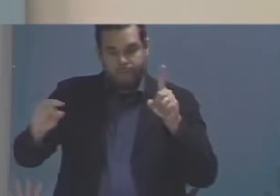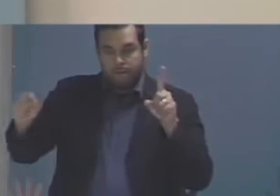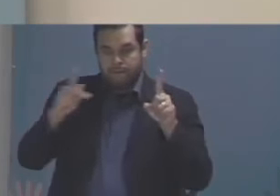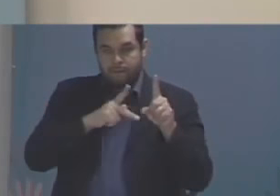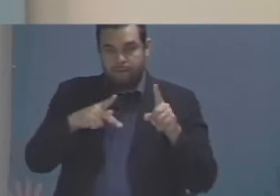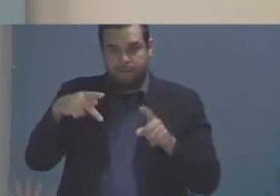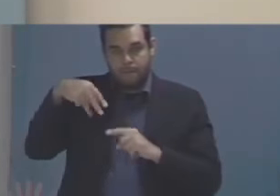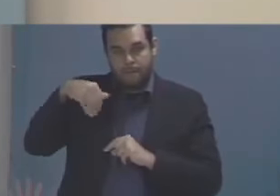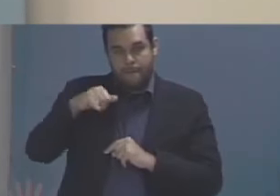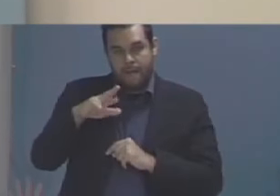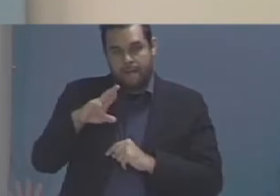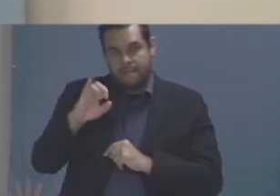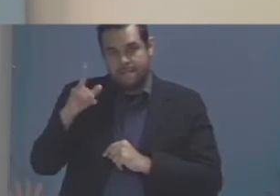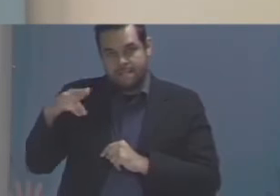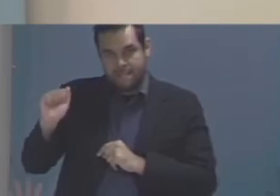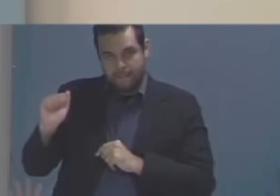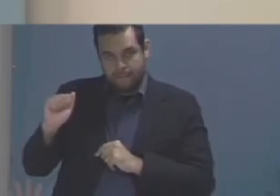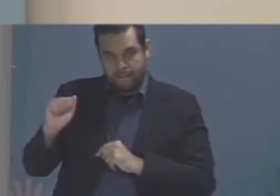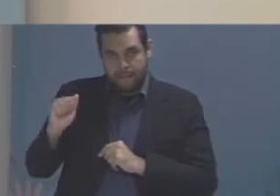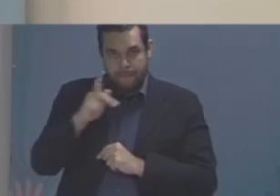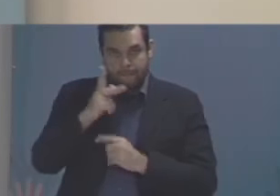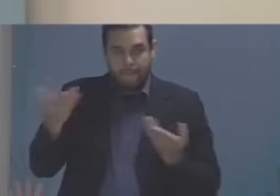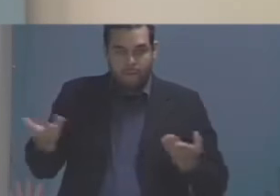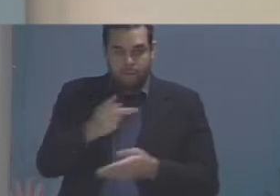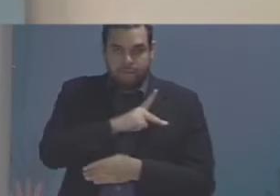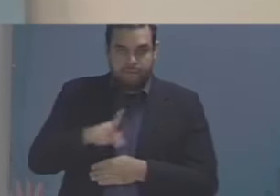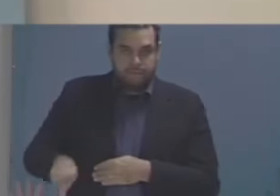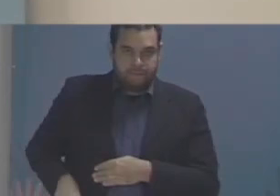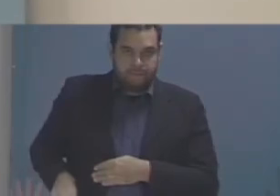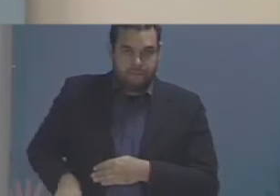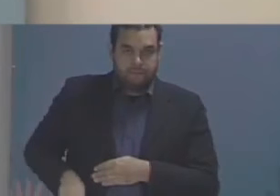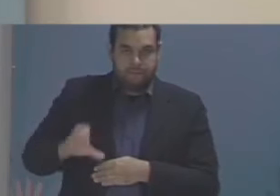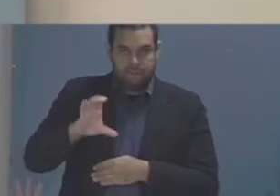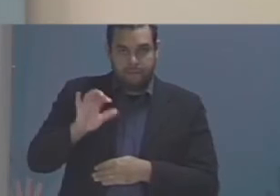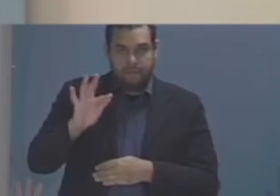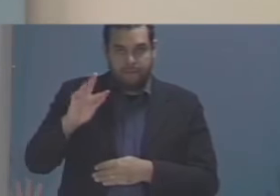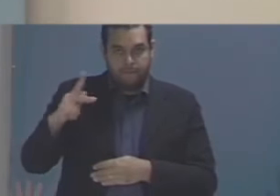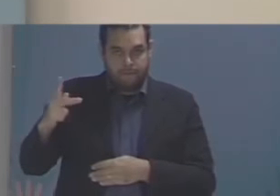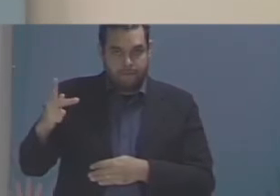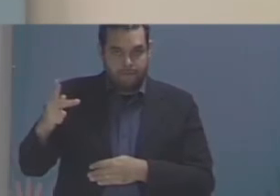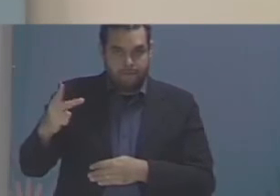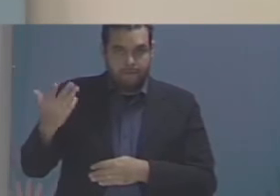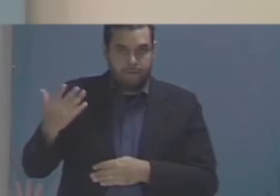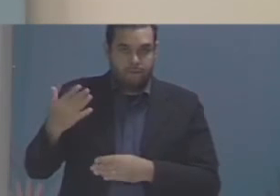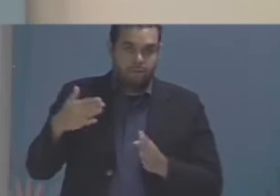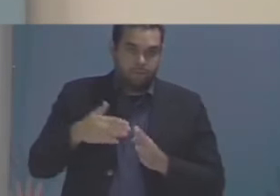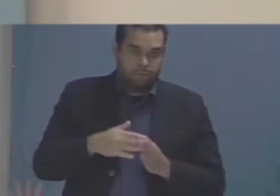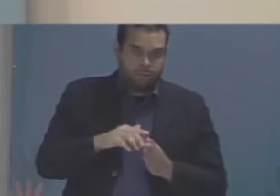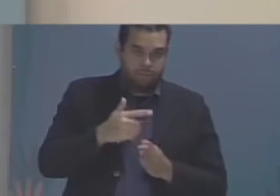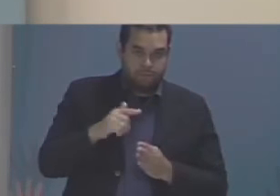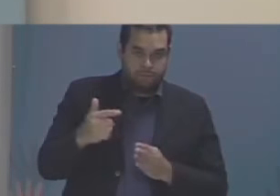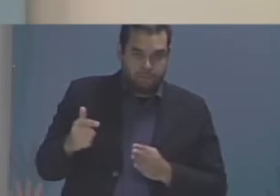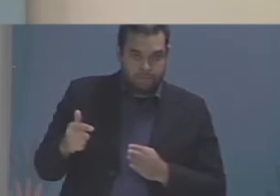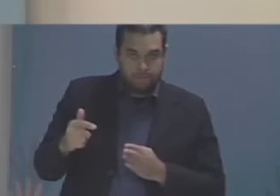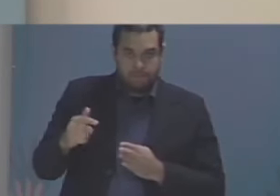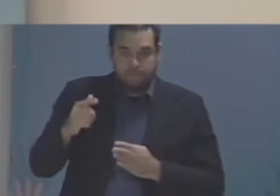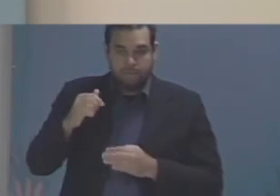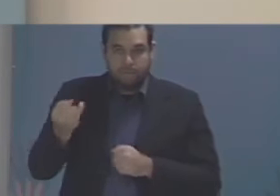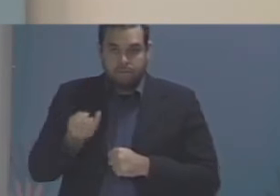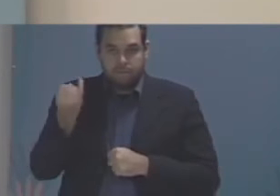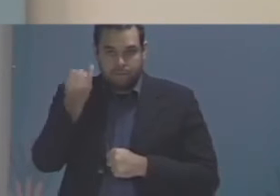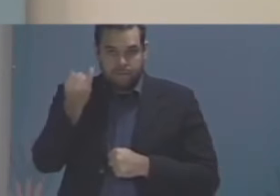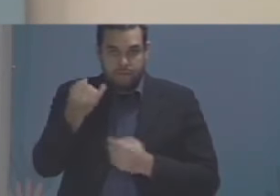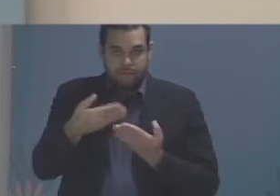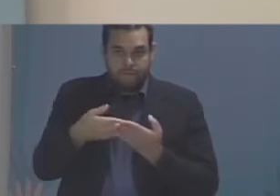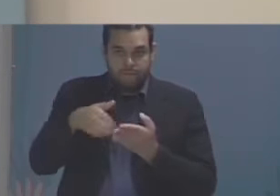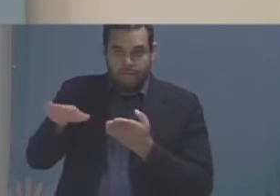Marisa Bortes, que é a atual presidente do Conselho Federal de Psicologia. Por último, não menos importante, fora Temer. E foi aplaudida.